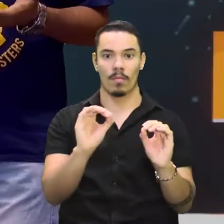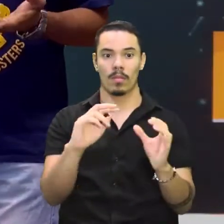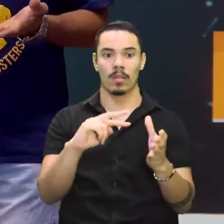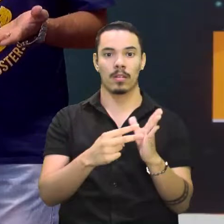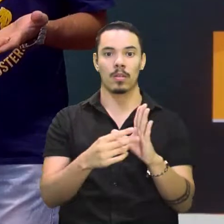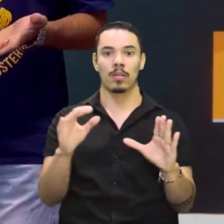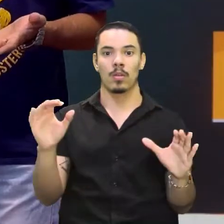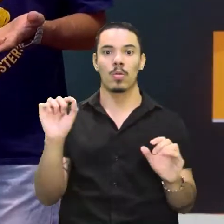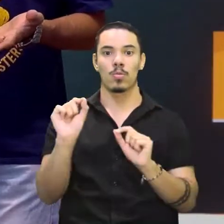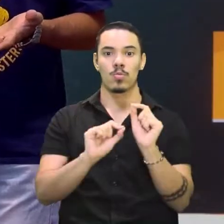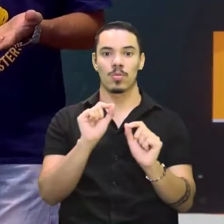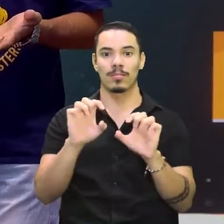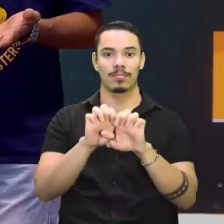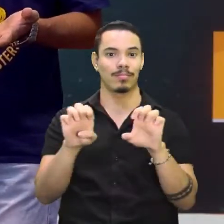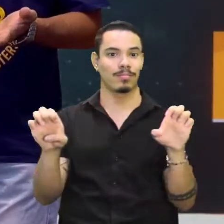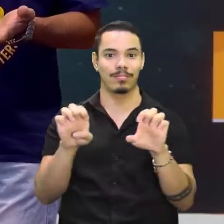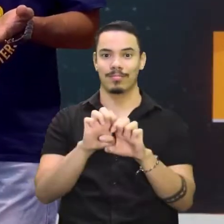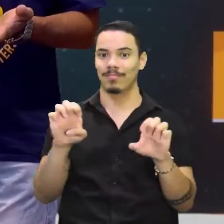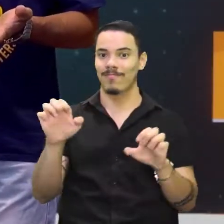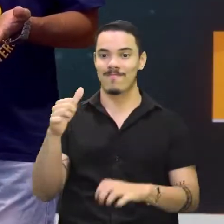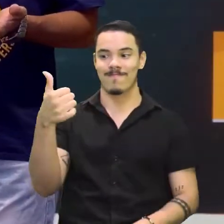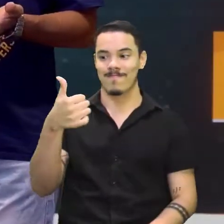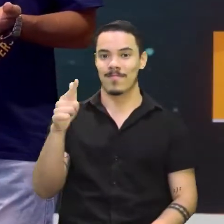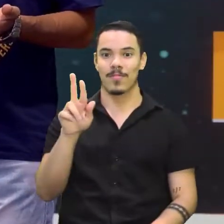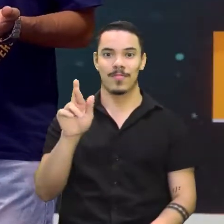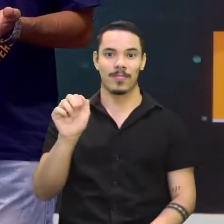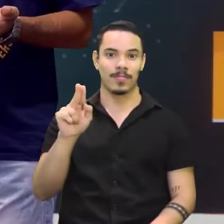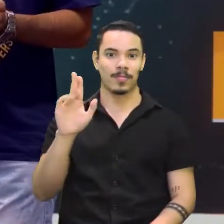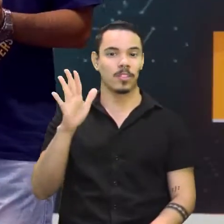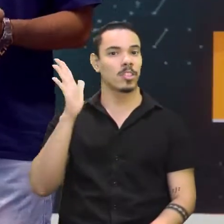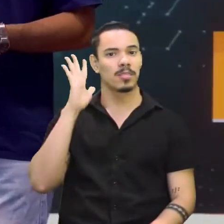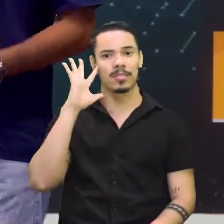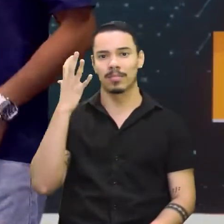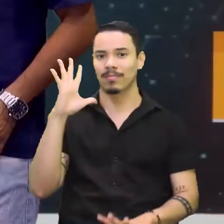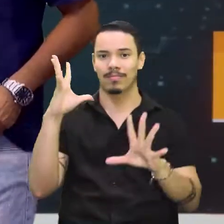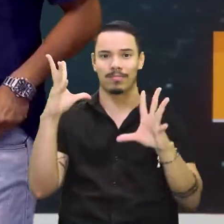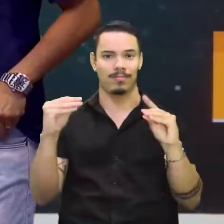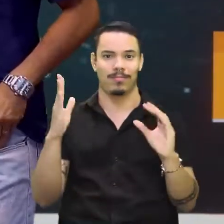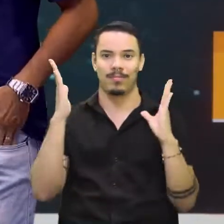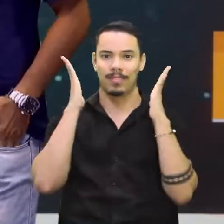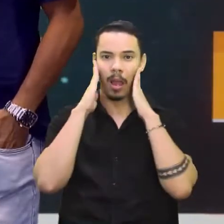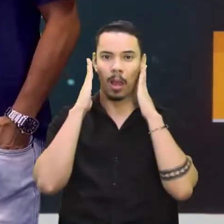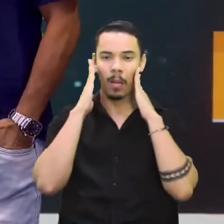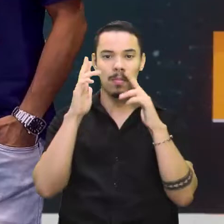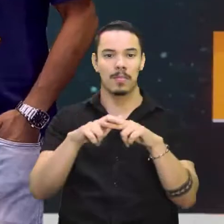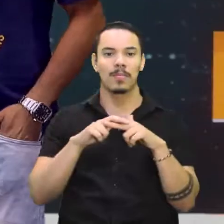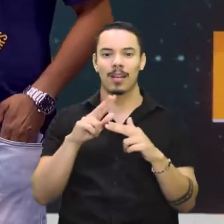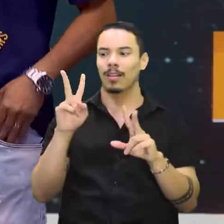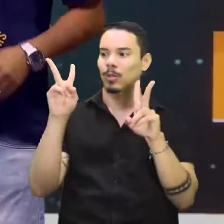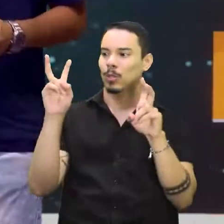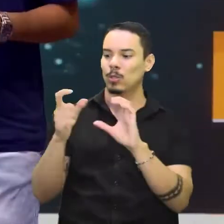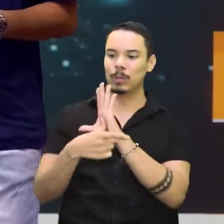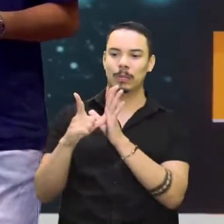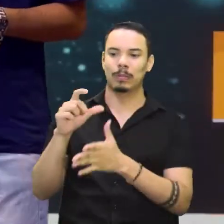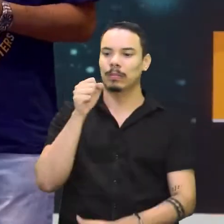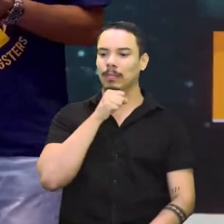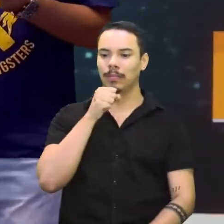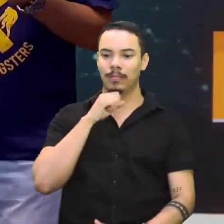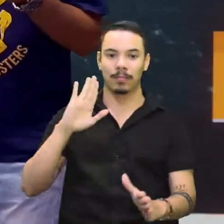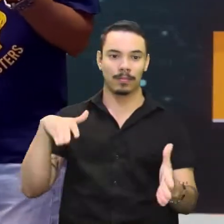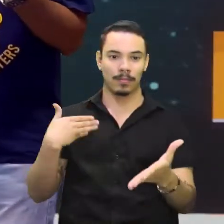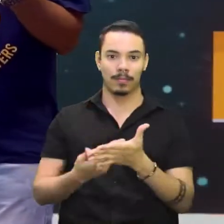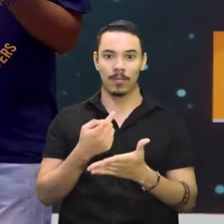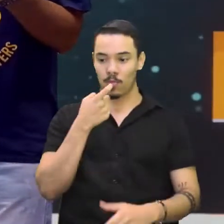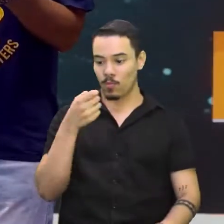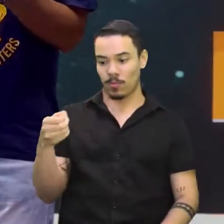Uma equação do primeiro grau, todo mundo já sabe resolver, né? Resolve. Então, na verdade, é assunto novo, mais velho? Ele é